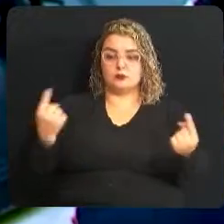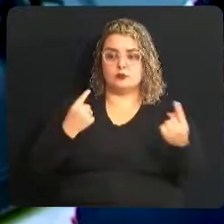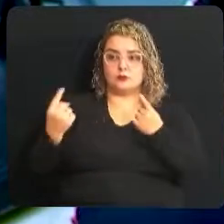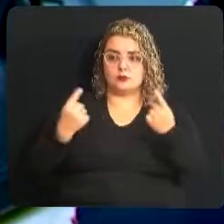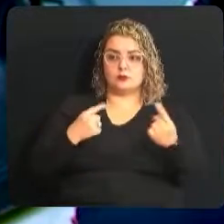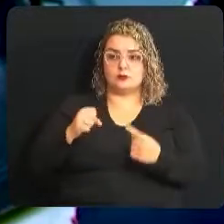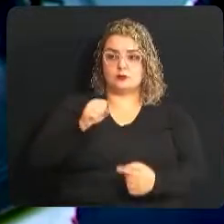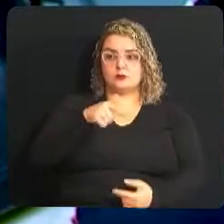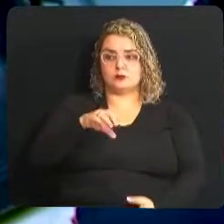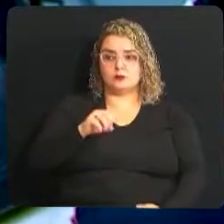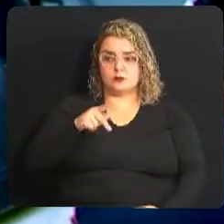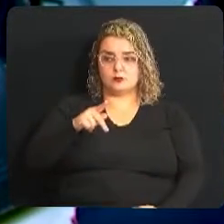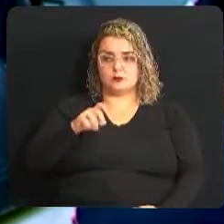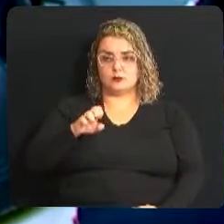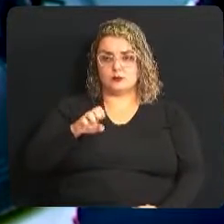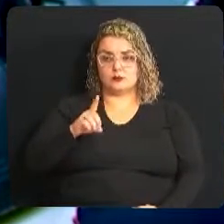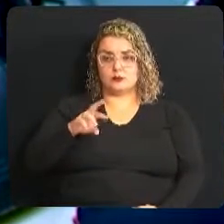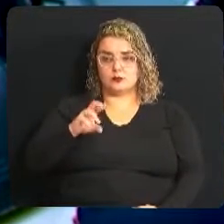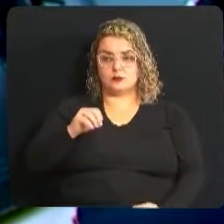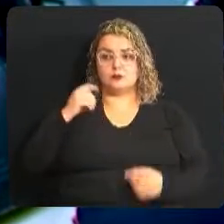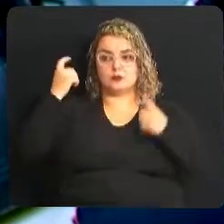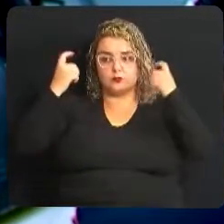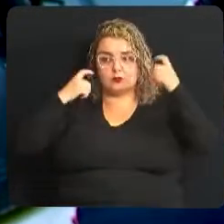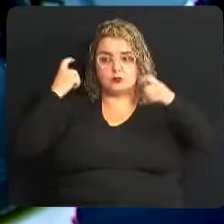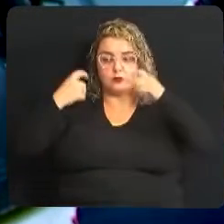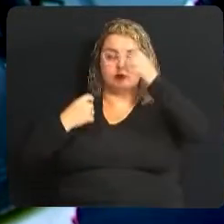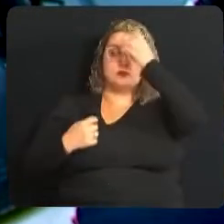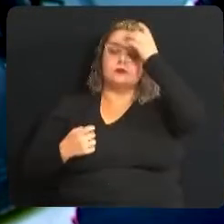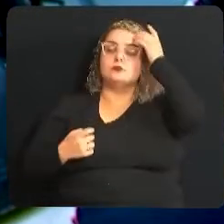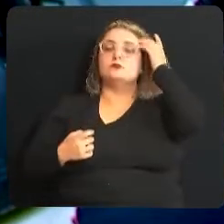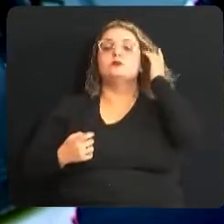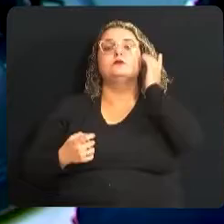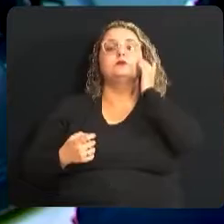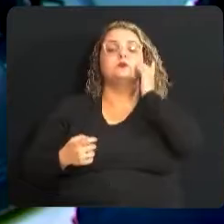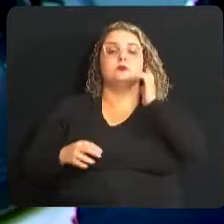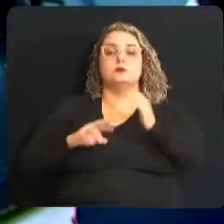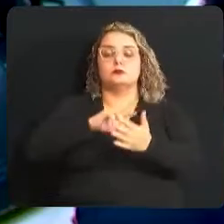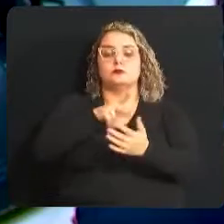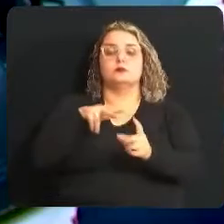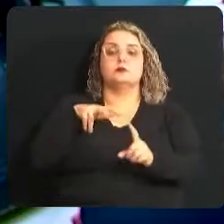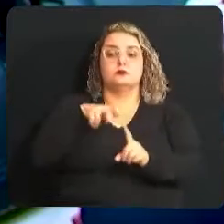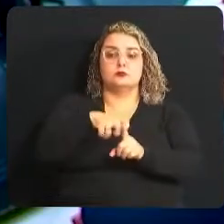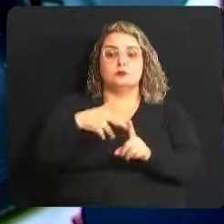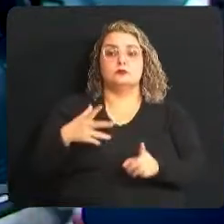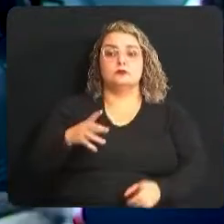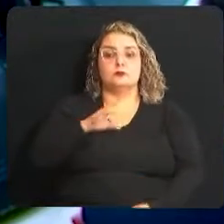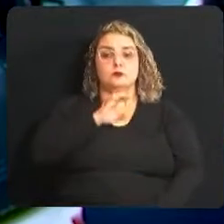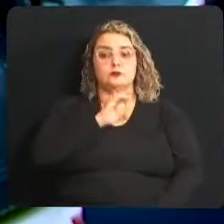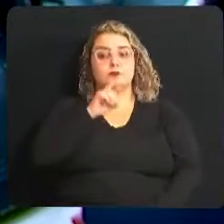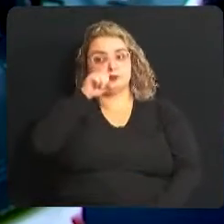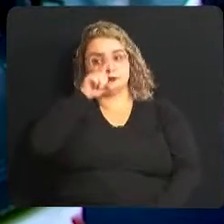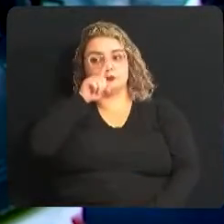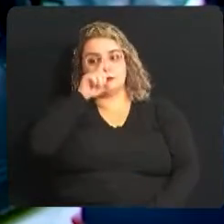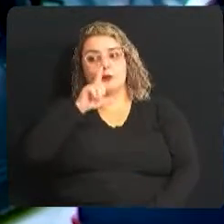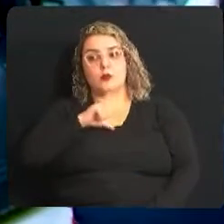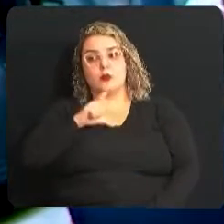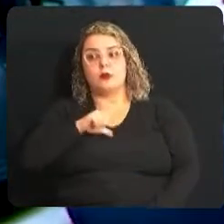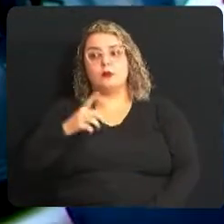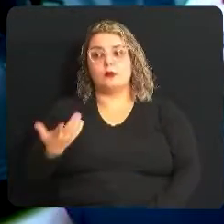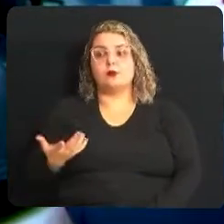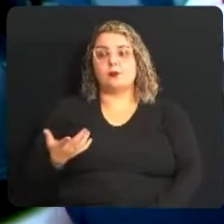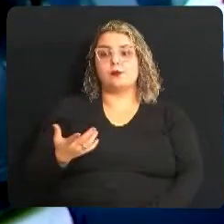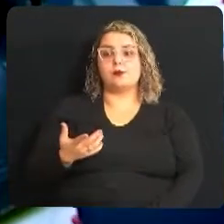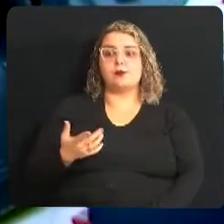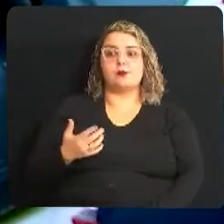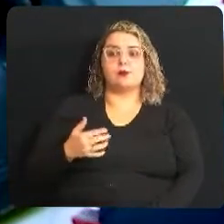Pedro, que estão preocupados com a ocorrência de acidentes e riscos existentes na entrada do bairro. No trocamento